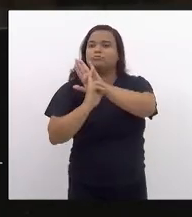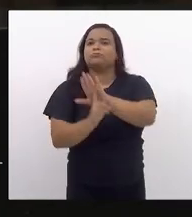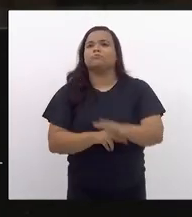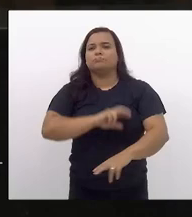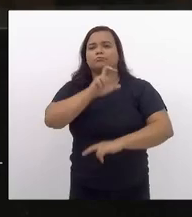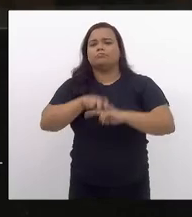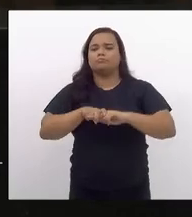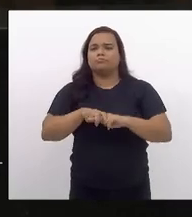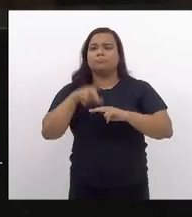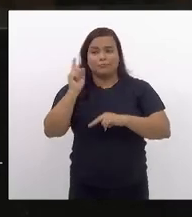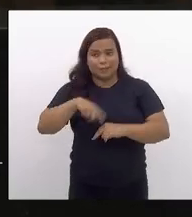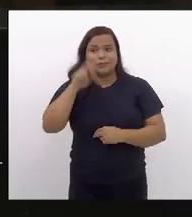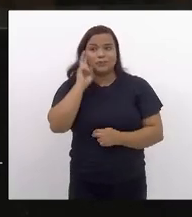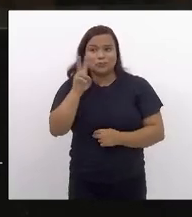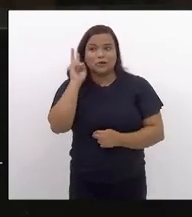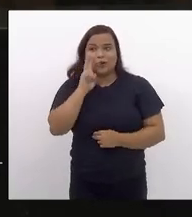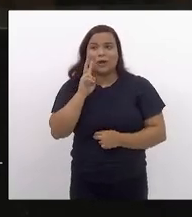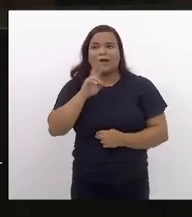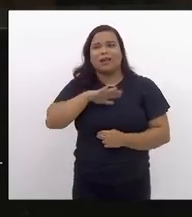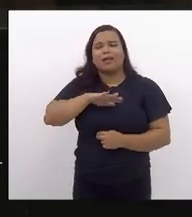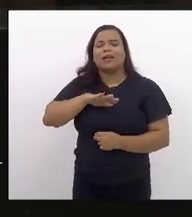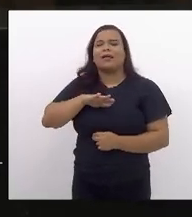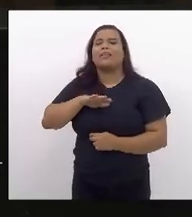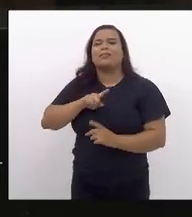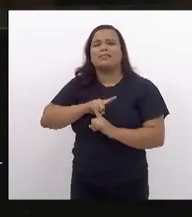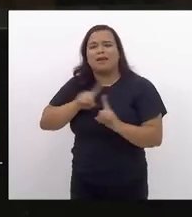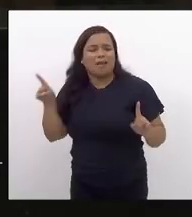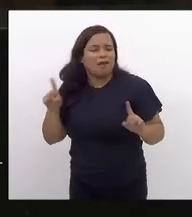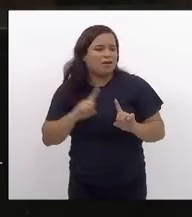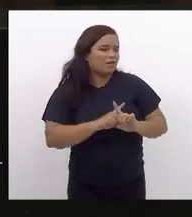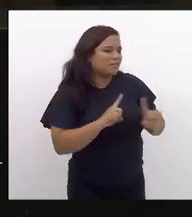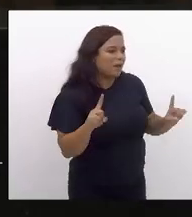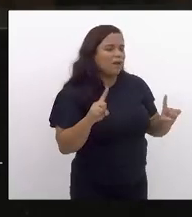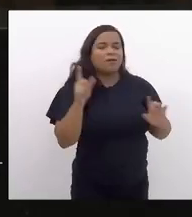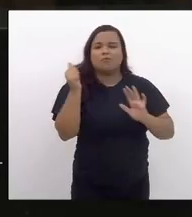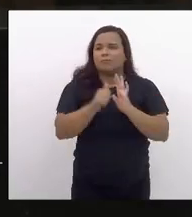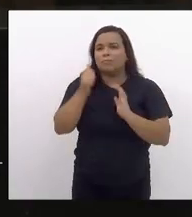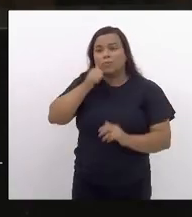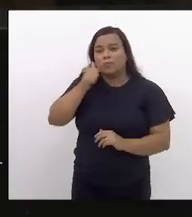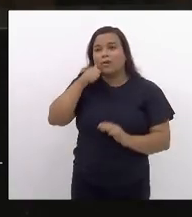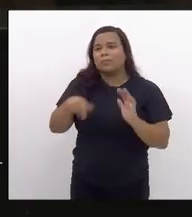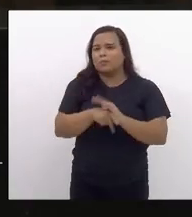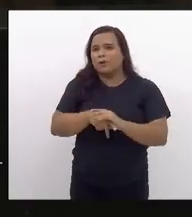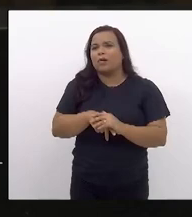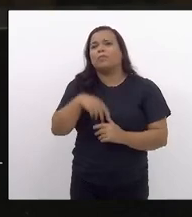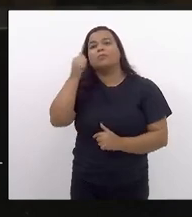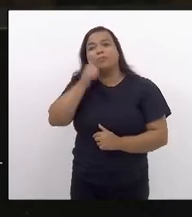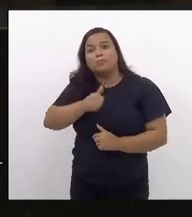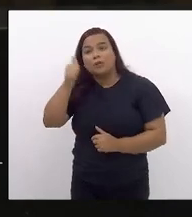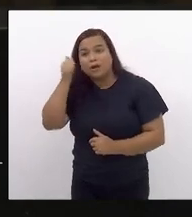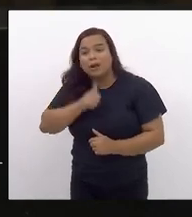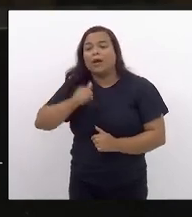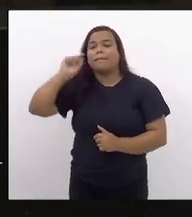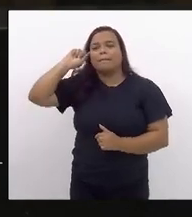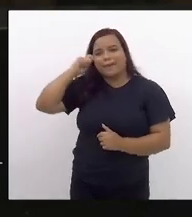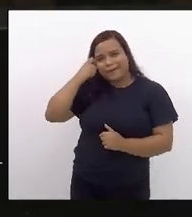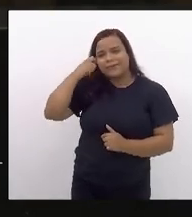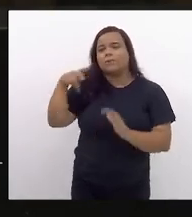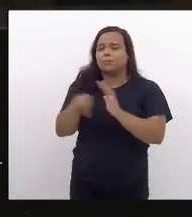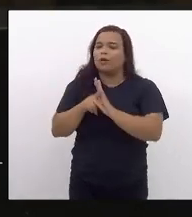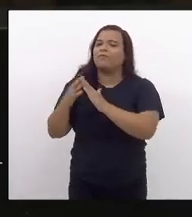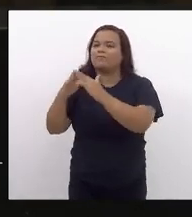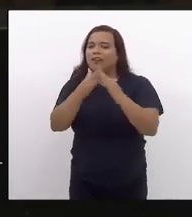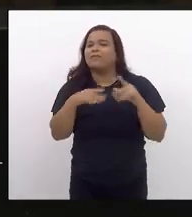são historicamente negados para nós, mulheres pretas, de favelas e periferias, que consolidaram